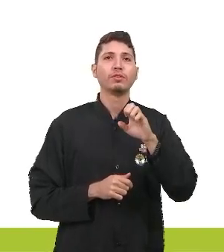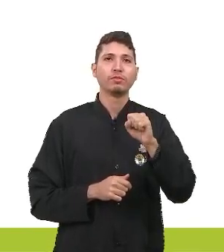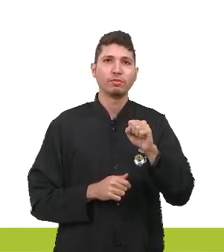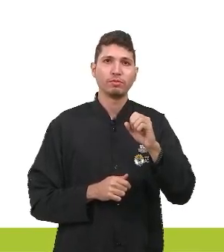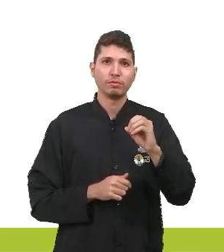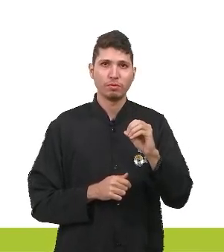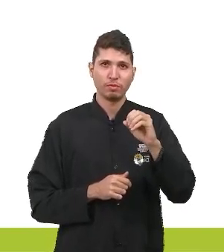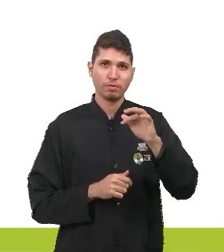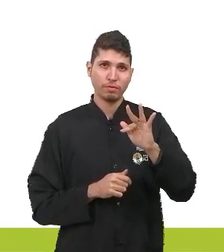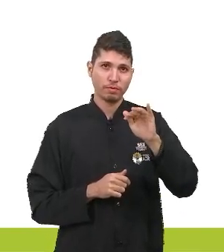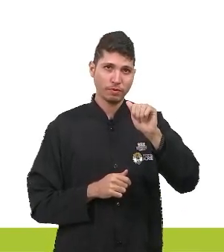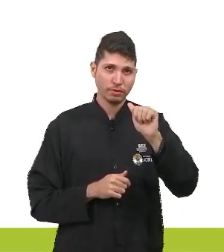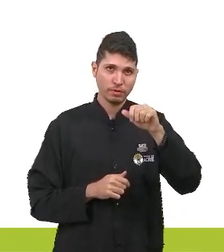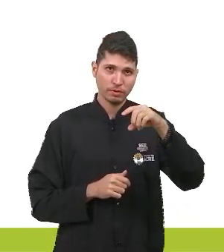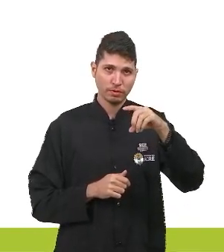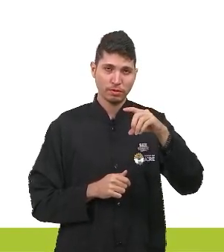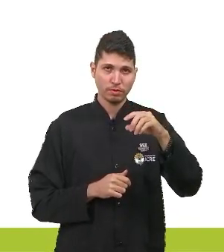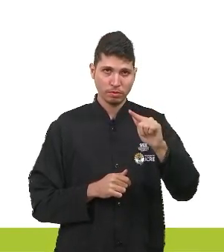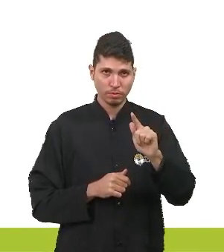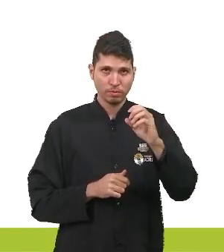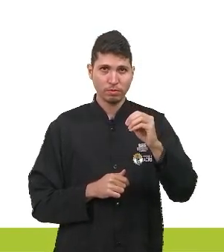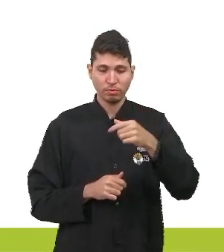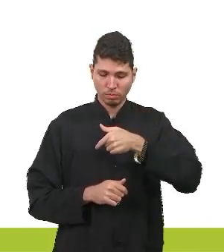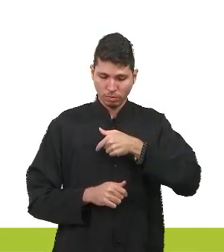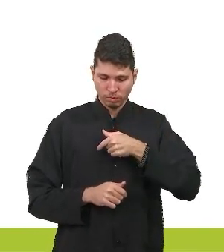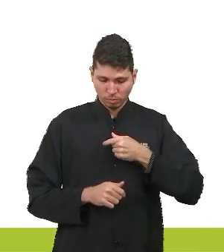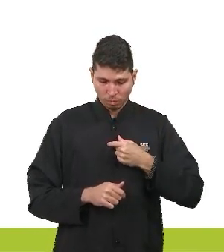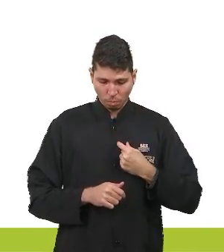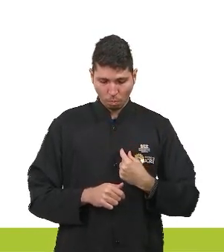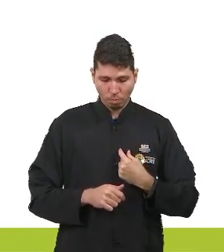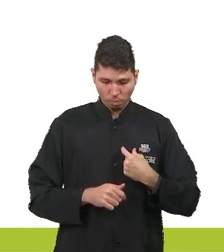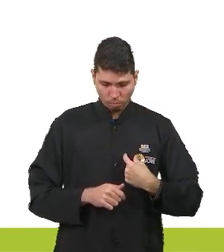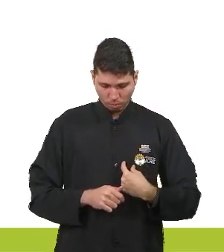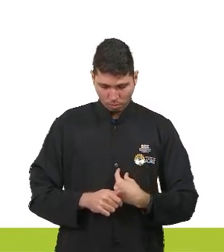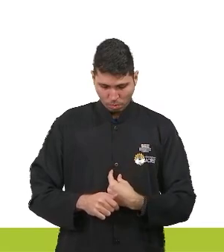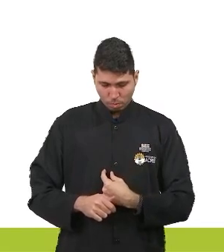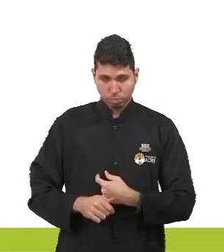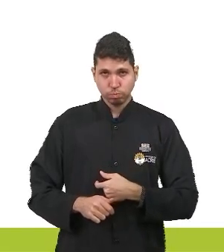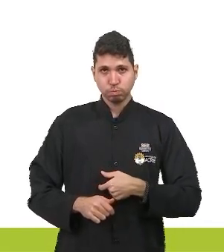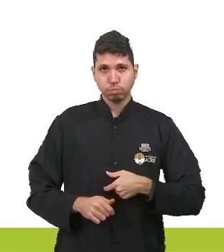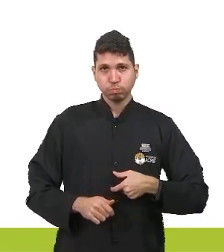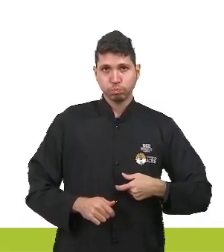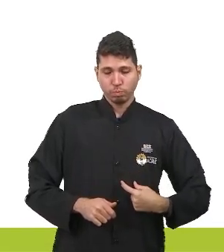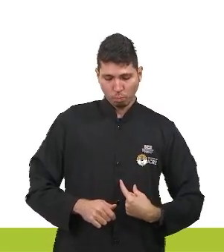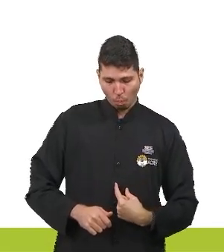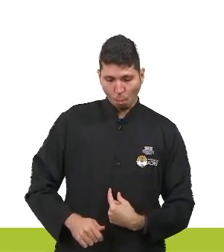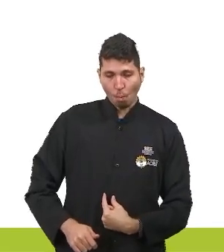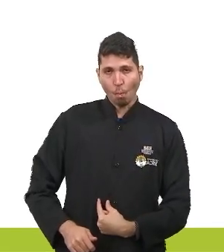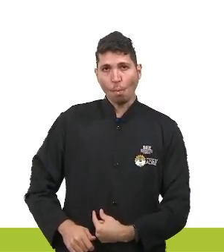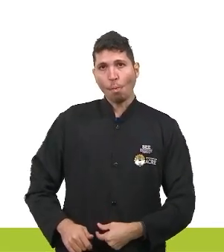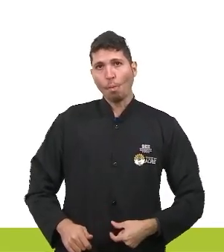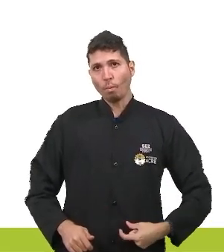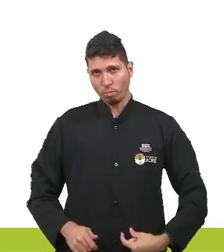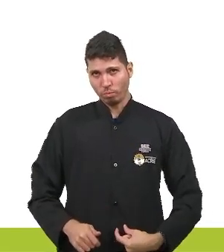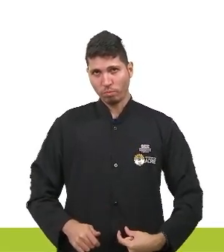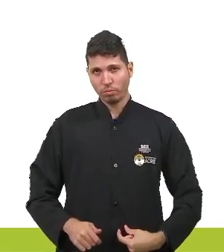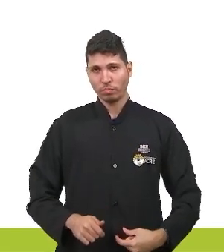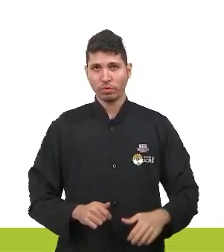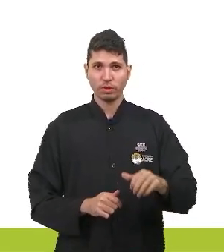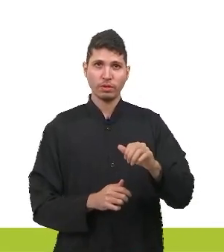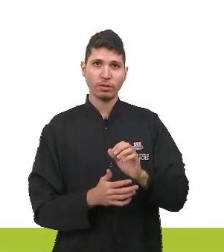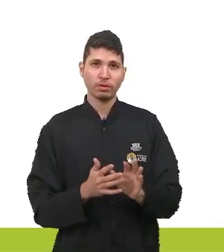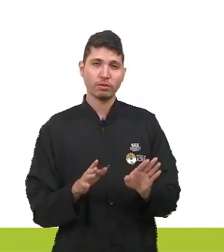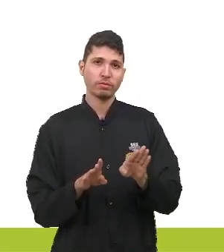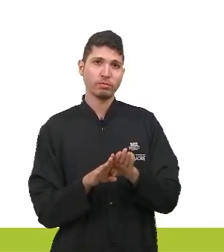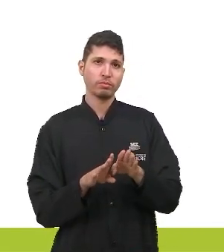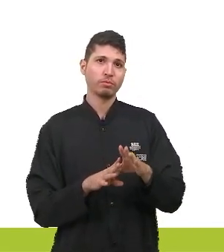estômago, intestino delgado, intestino grosso e ânus. Então, desde a entrada até a sua